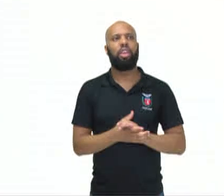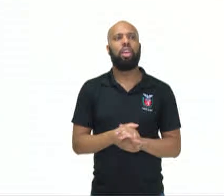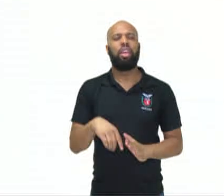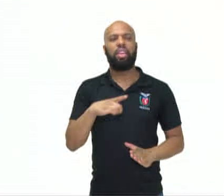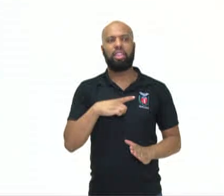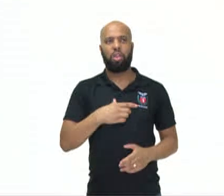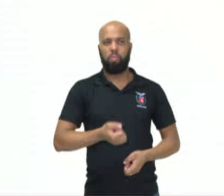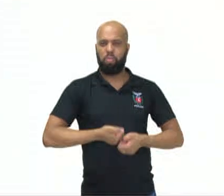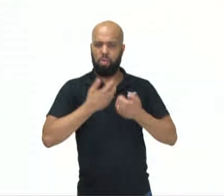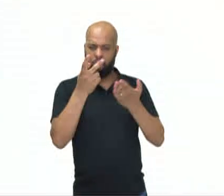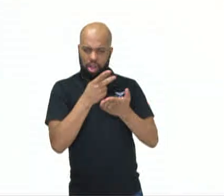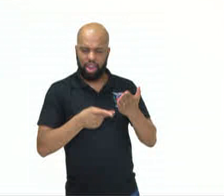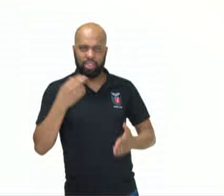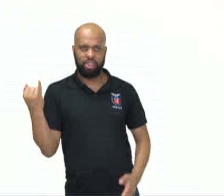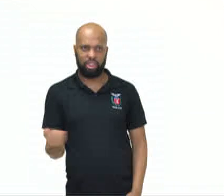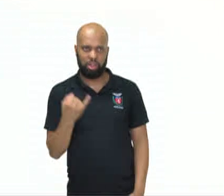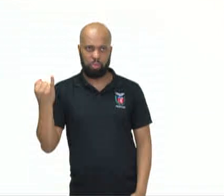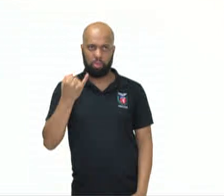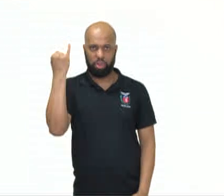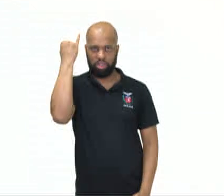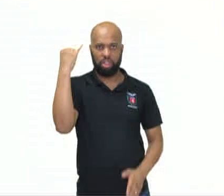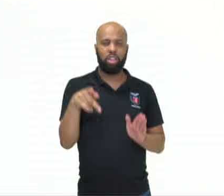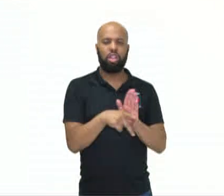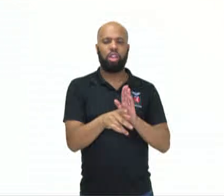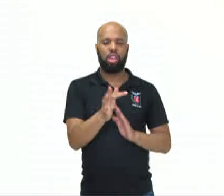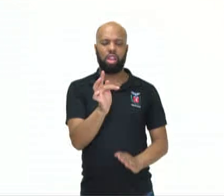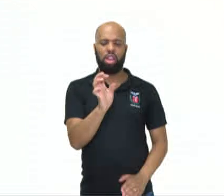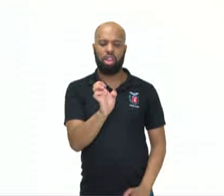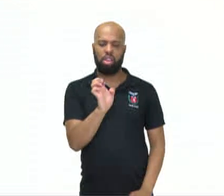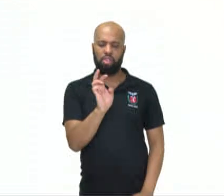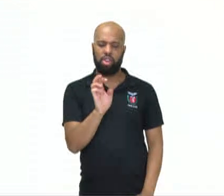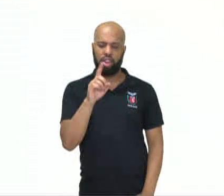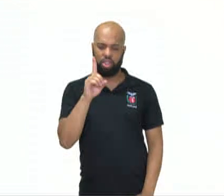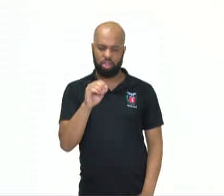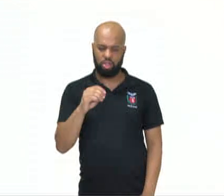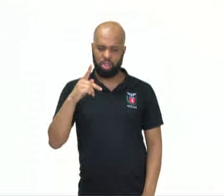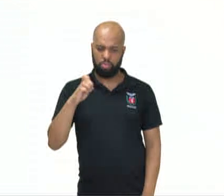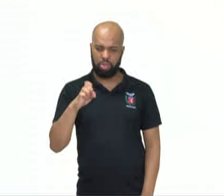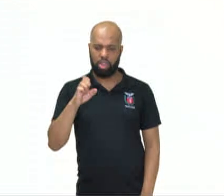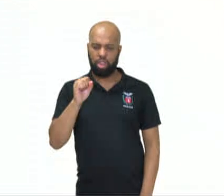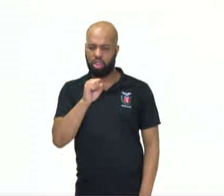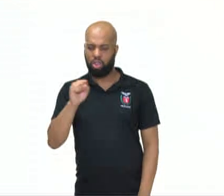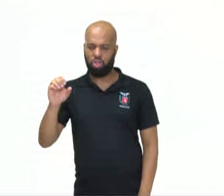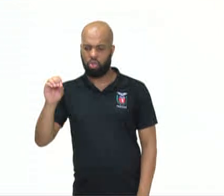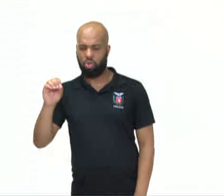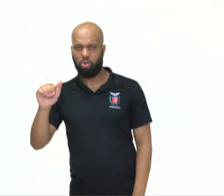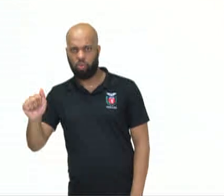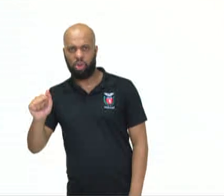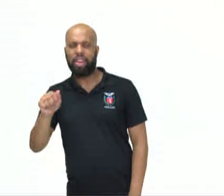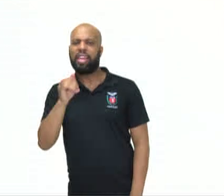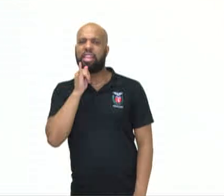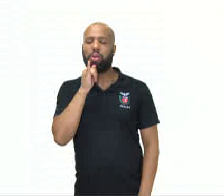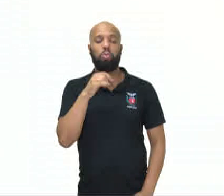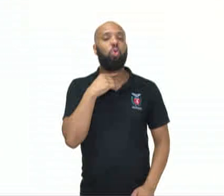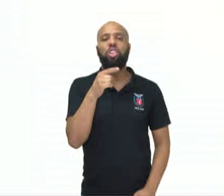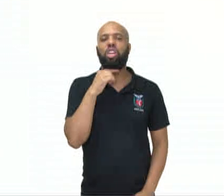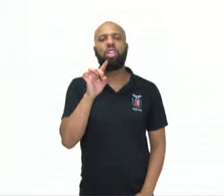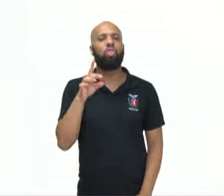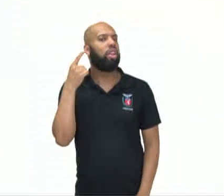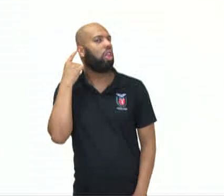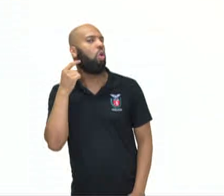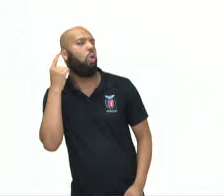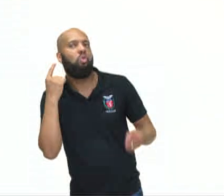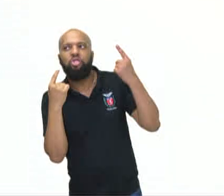poeta muito importante e heterônimo de Fernando Pessoa. Não é bastante ter ouvidos para ouvir o que é dito. É